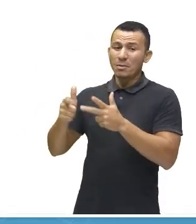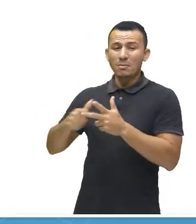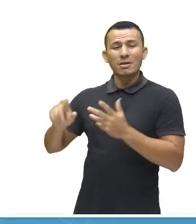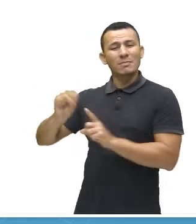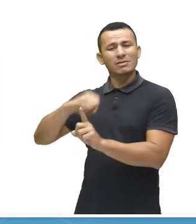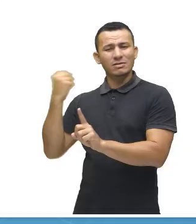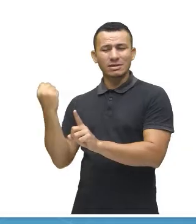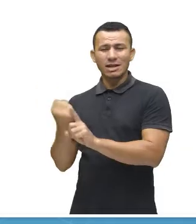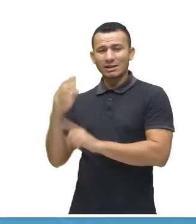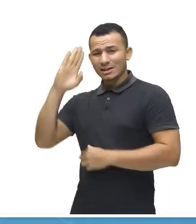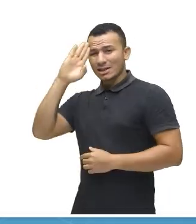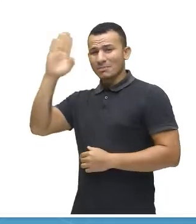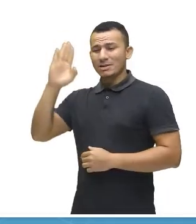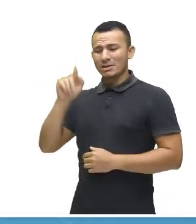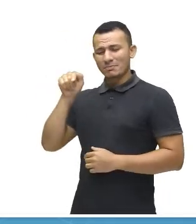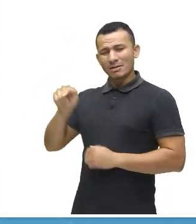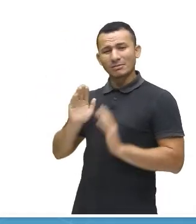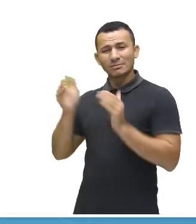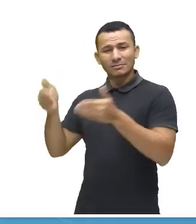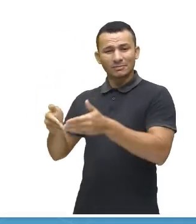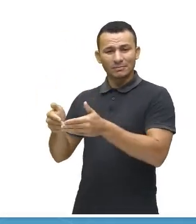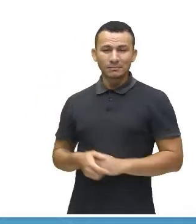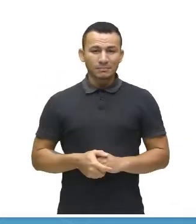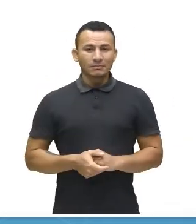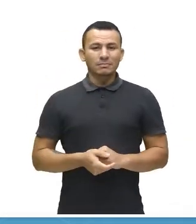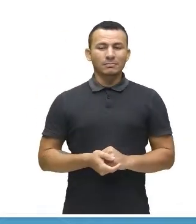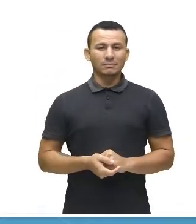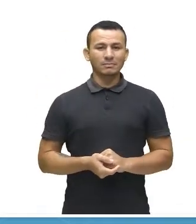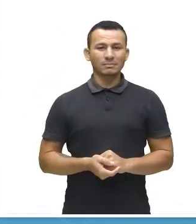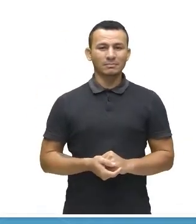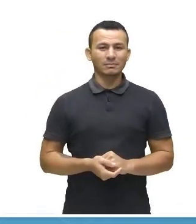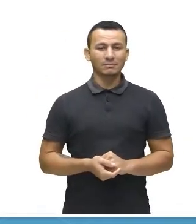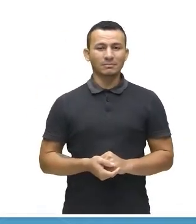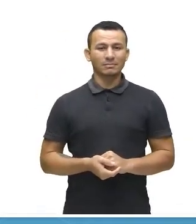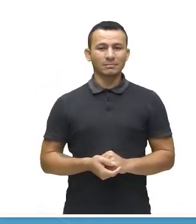sociais, especialmente nas grandes cidades.